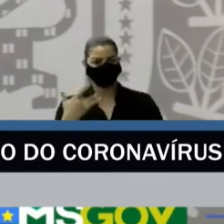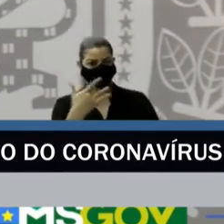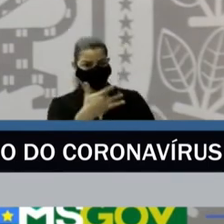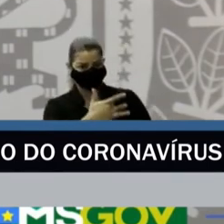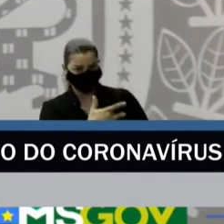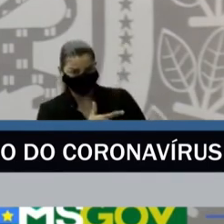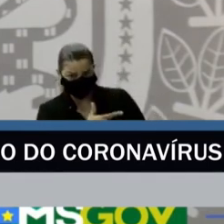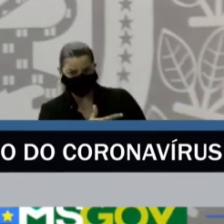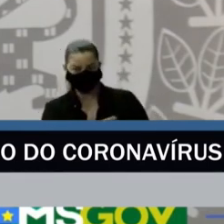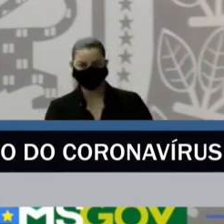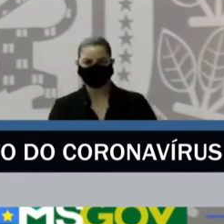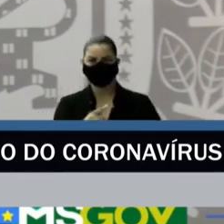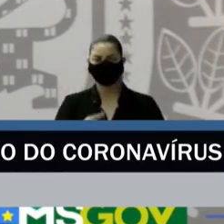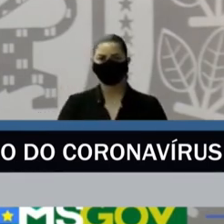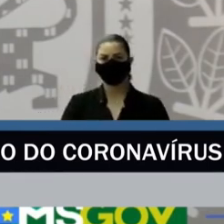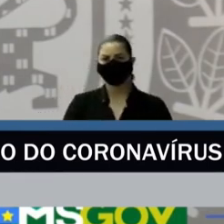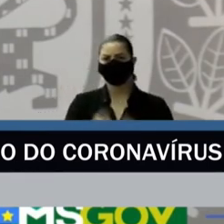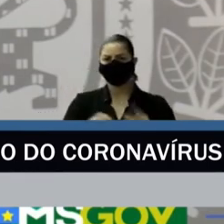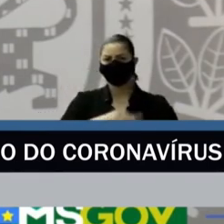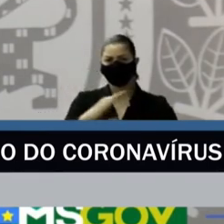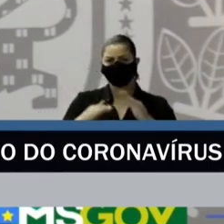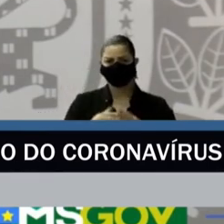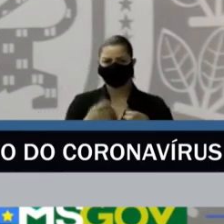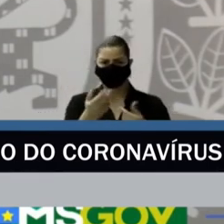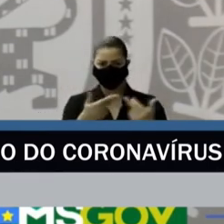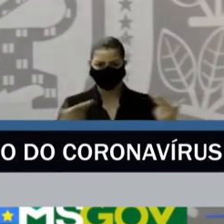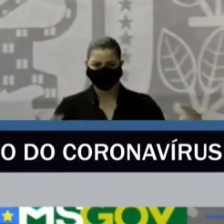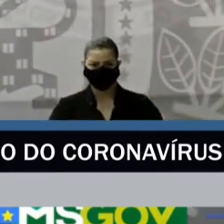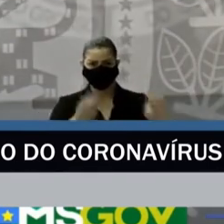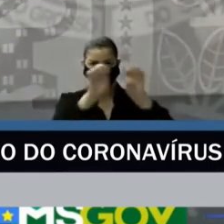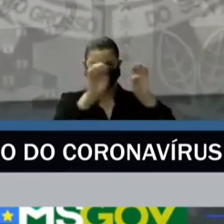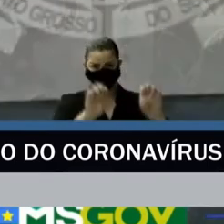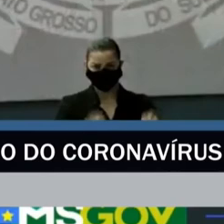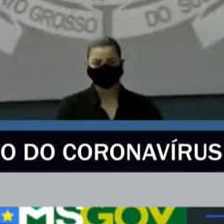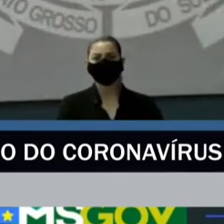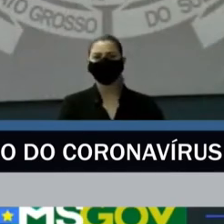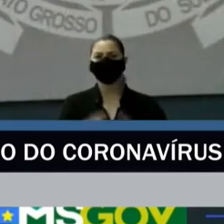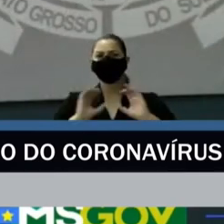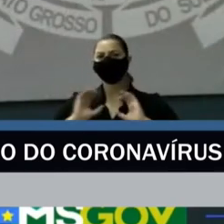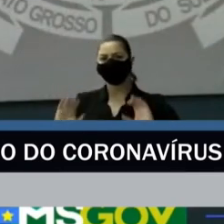saúde, não só a toda essa estruturação que foi feita, mas ao